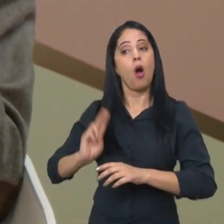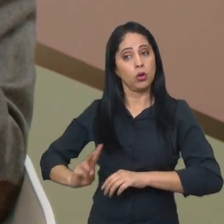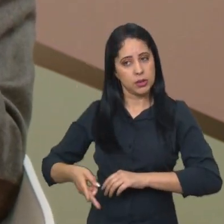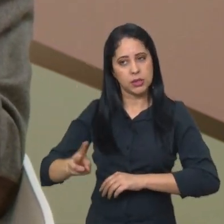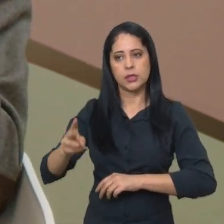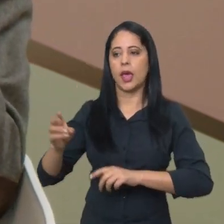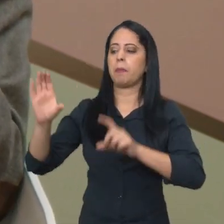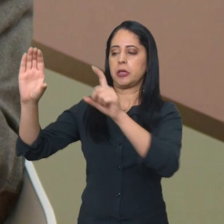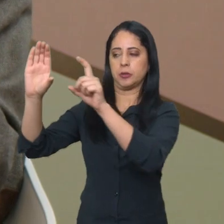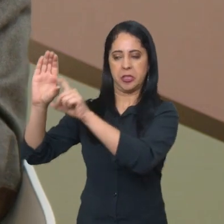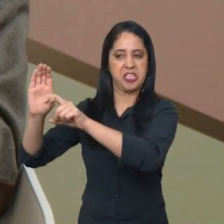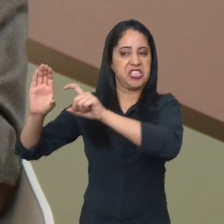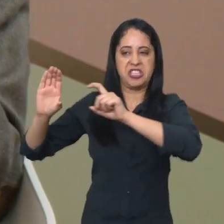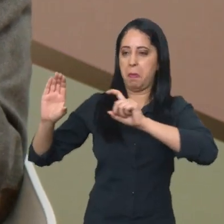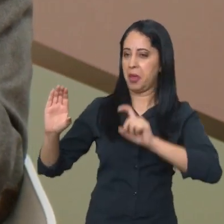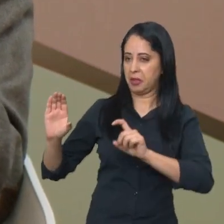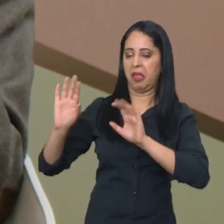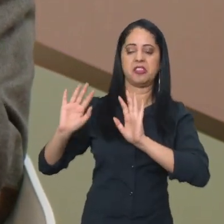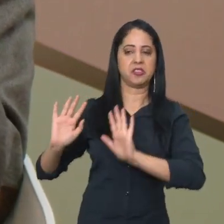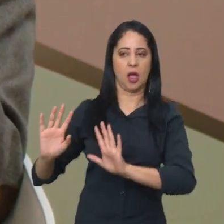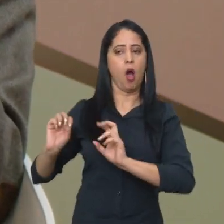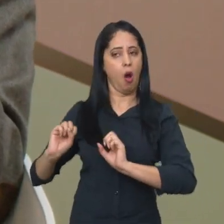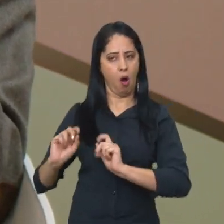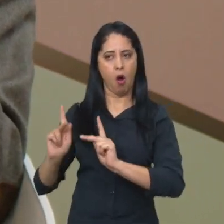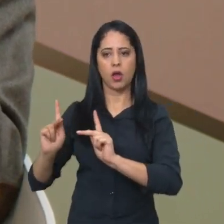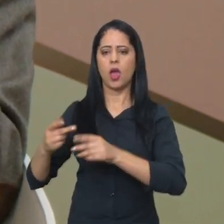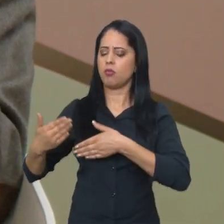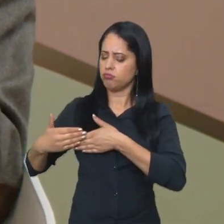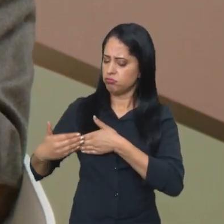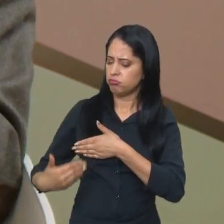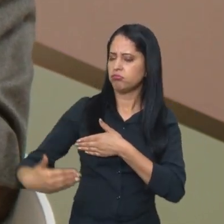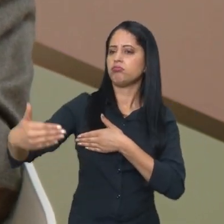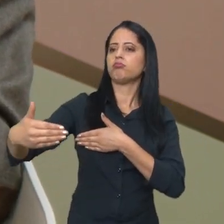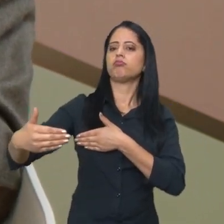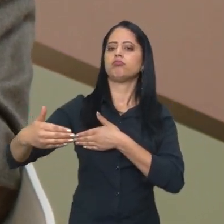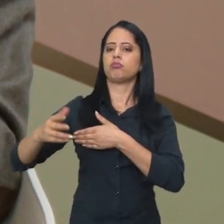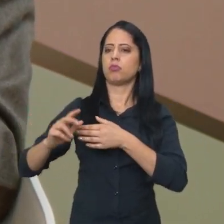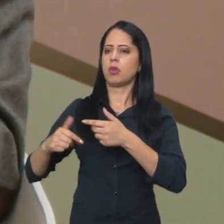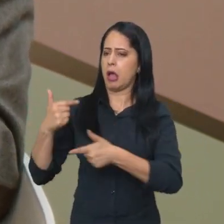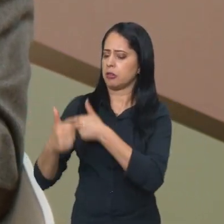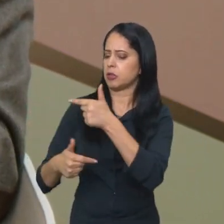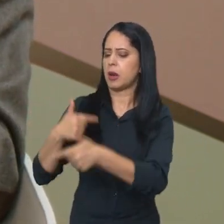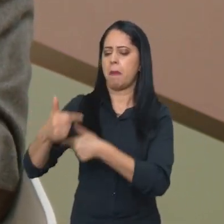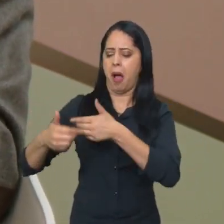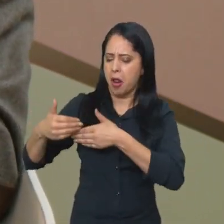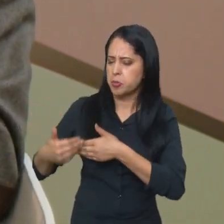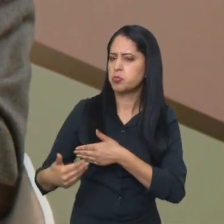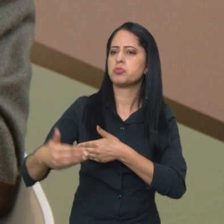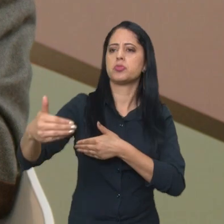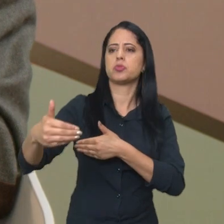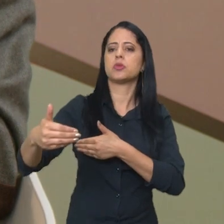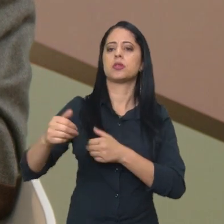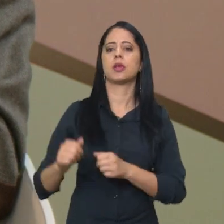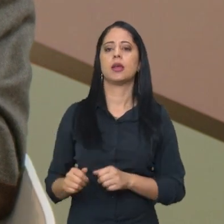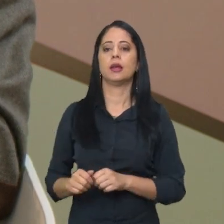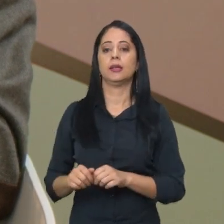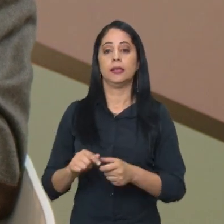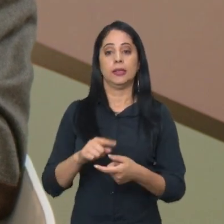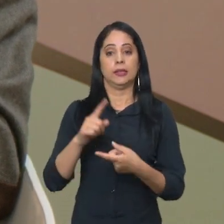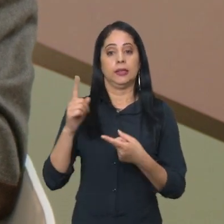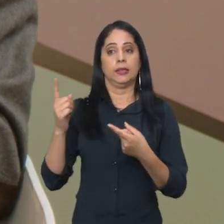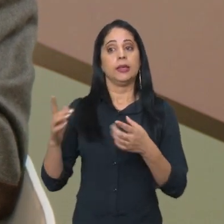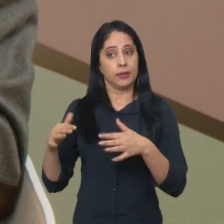com independência, não depende de ninguém, e com o seu desempenho, com a sua volição, sua vontade totalmente